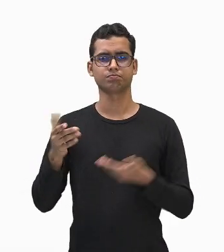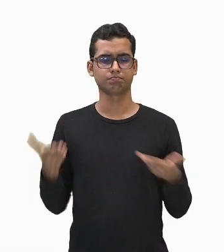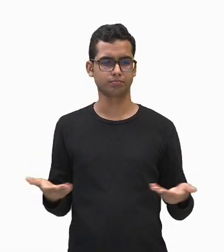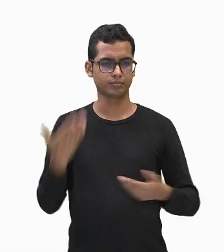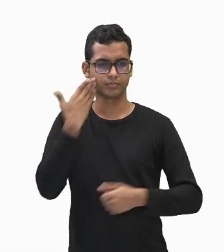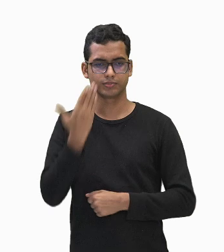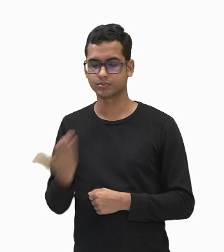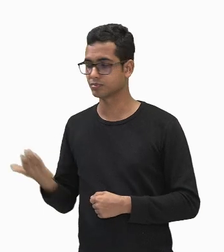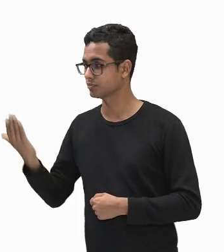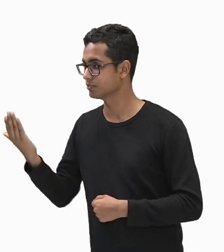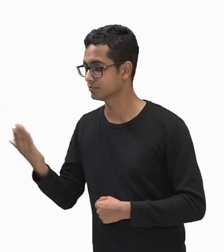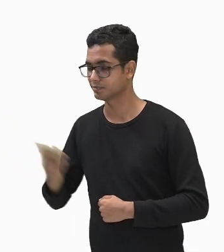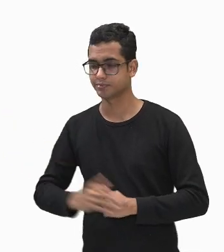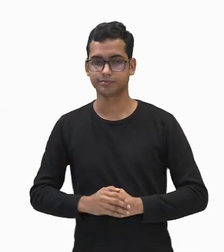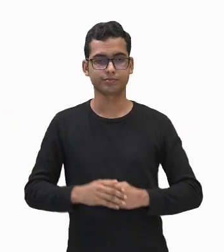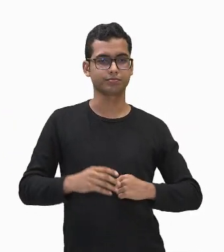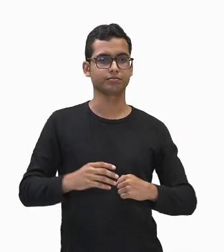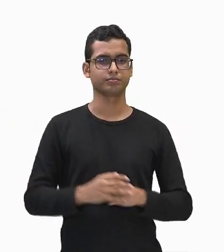Entonces, los verbos